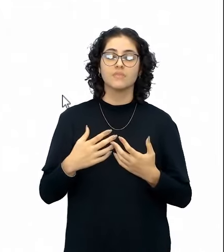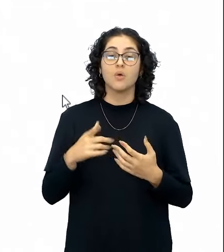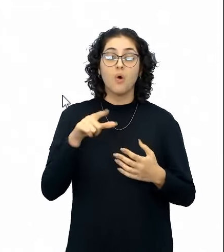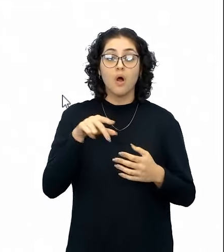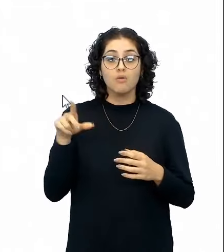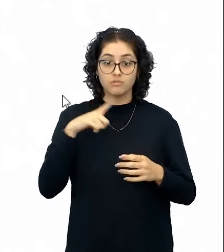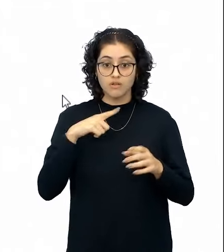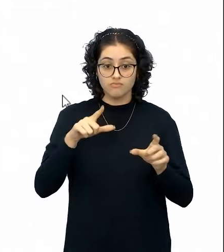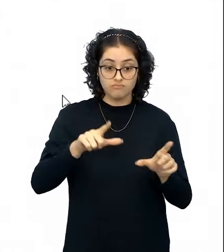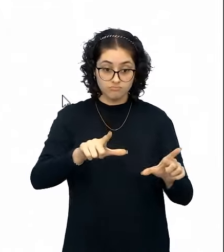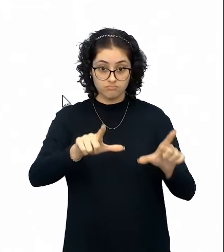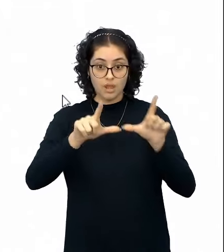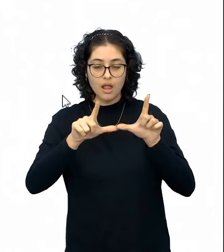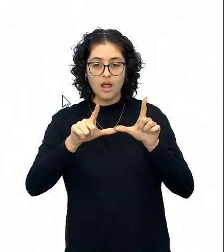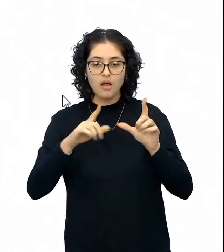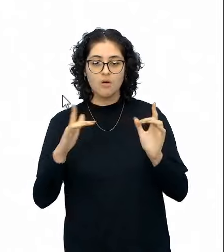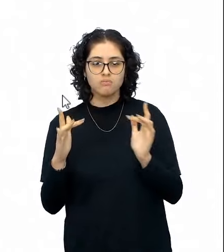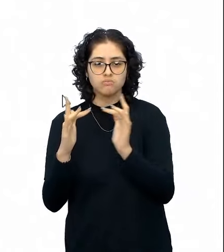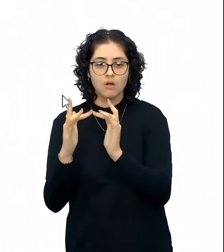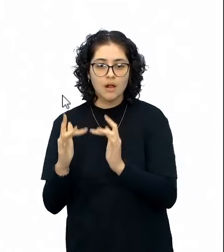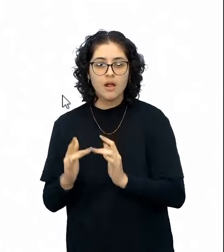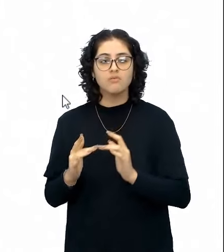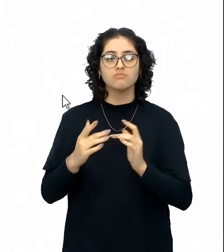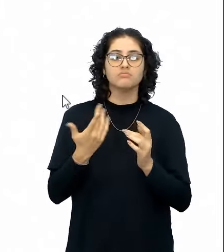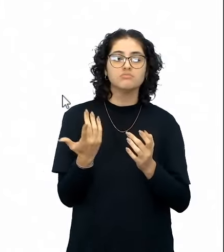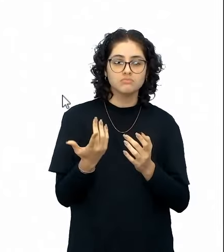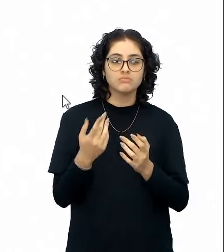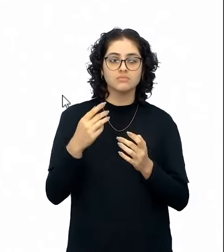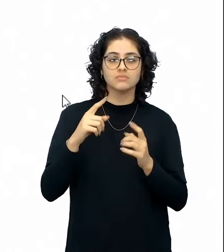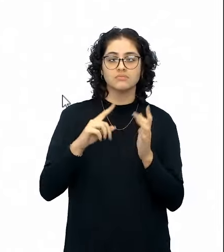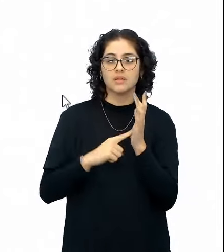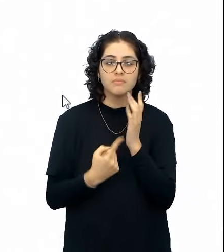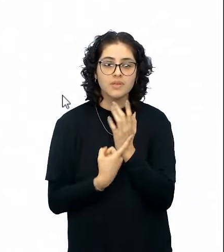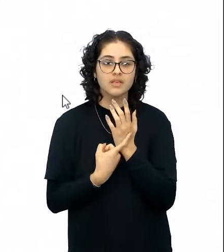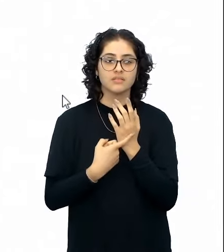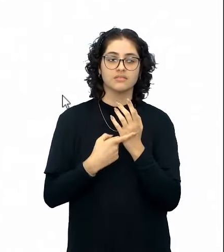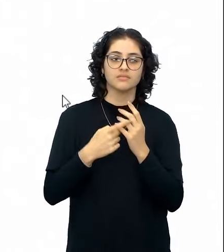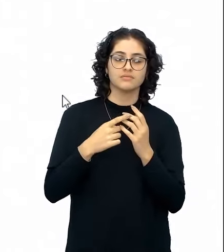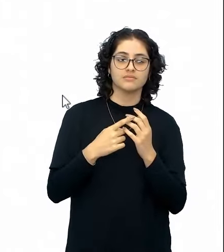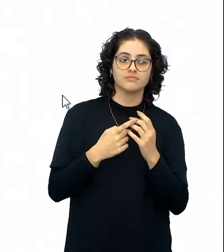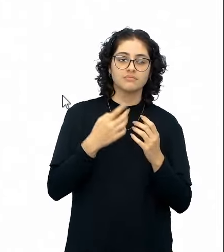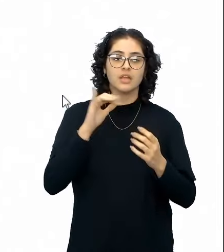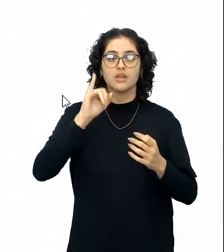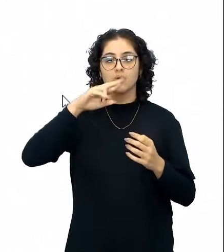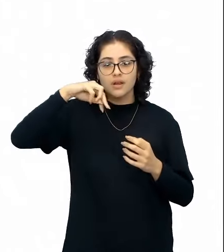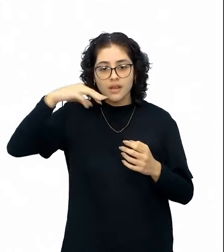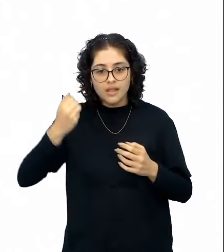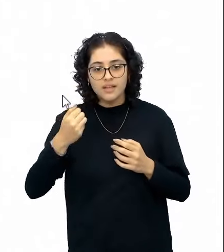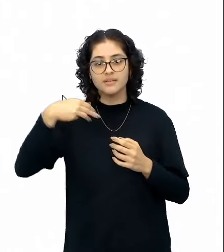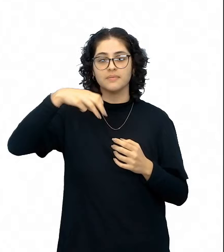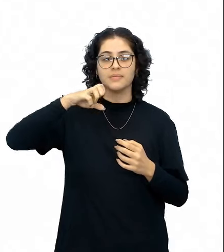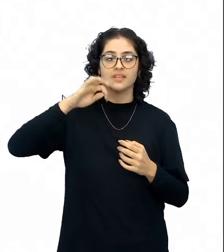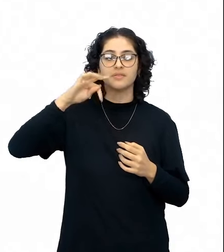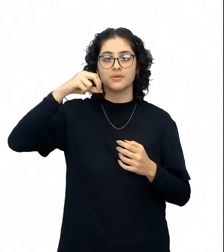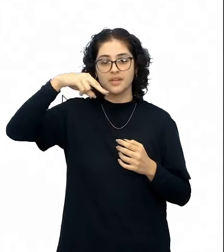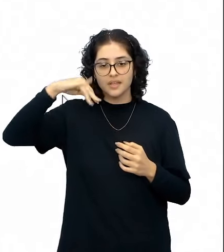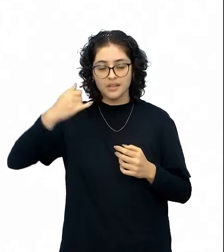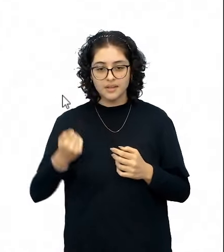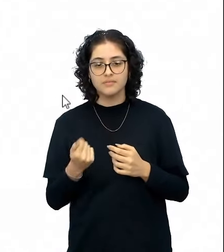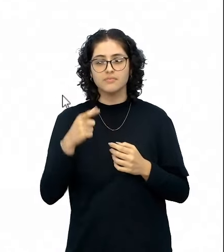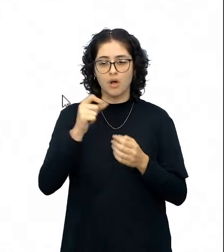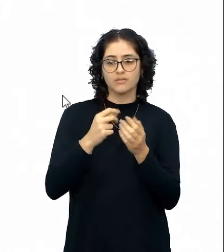relacionada à ironia? Metonímia, metáfora. E na B, use sua criatividade e imagine outros. Você pode desenhar